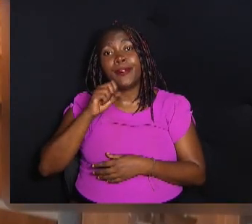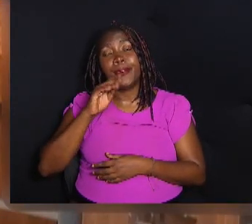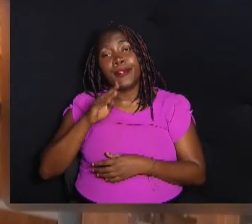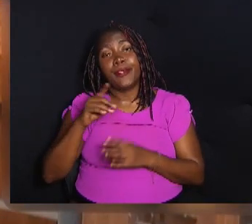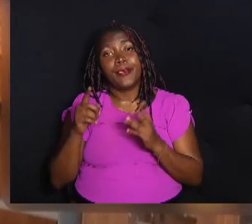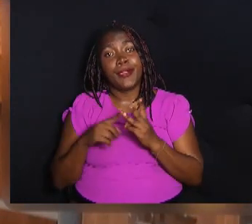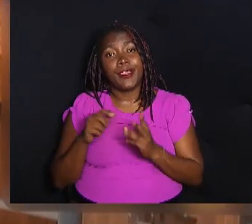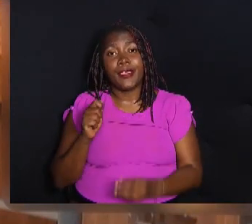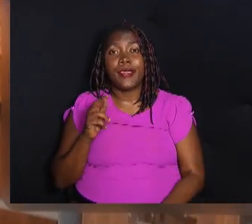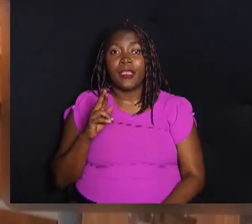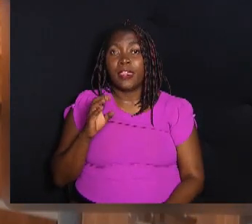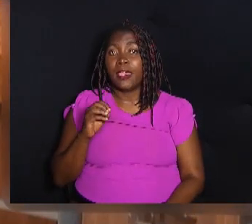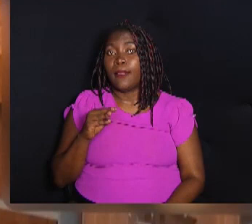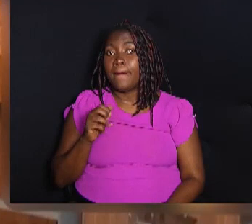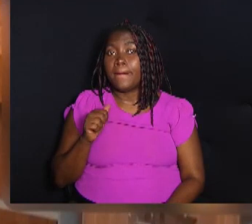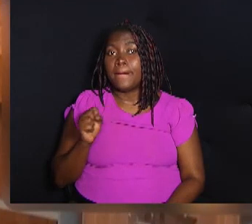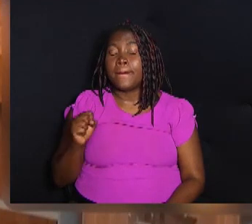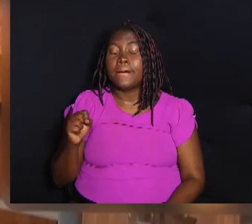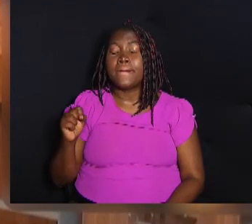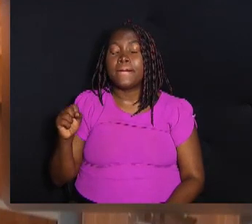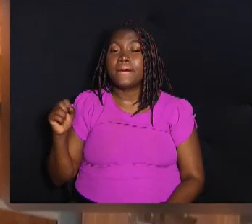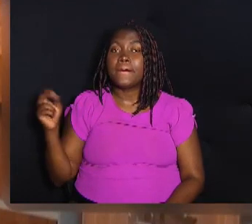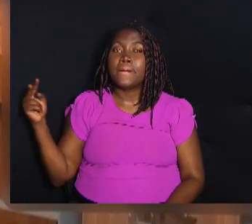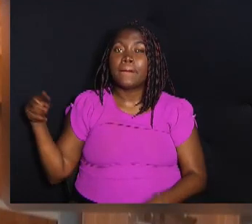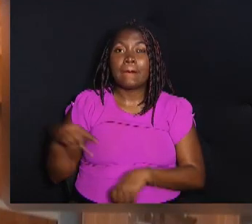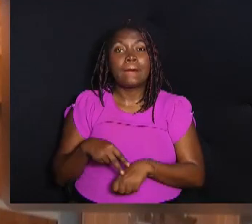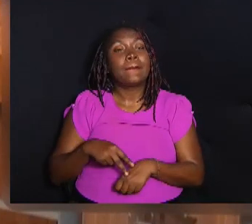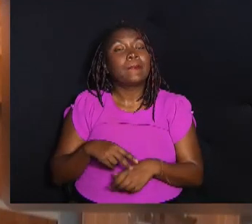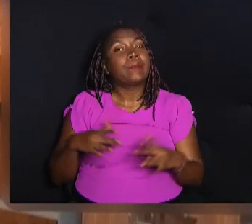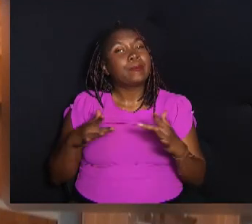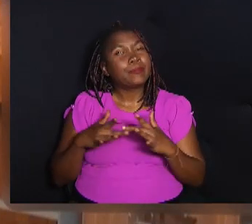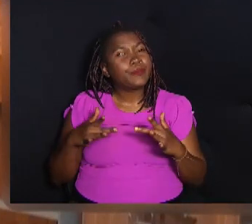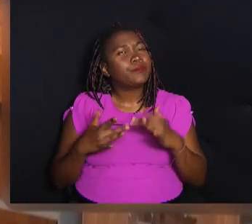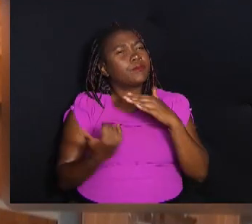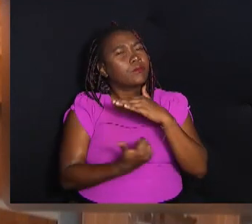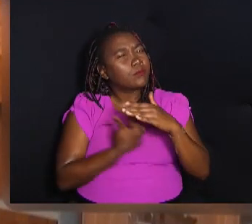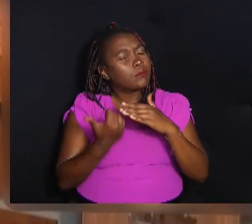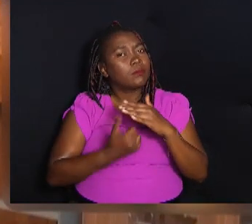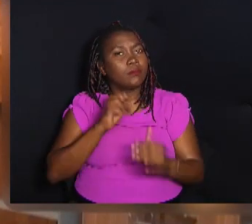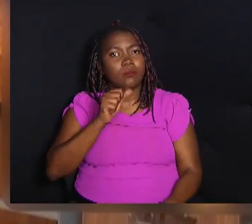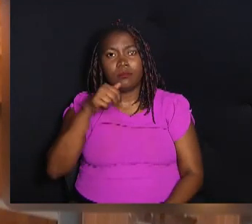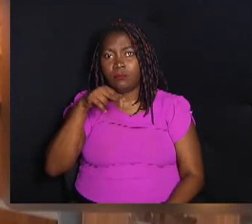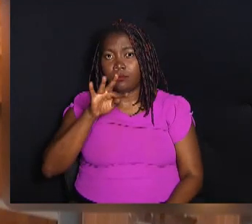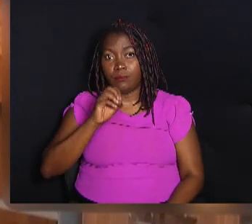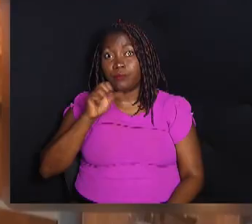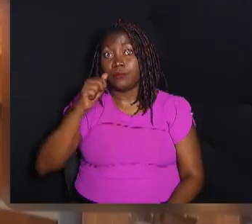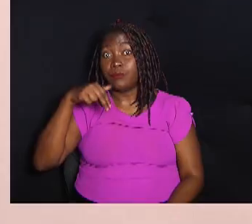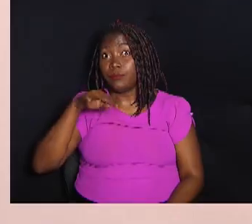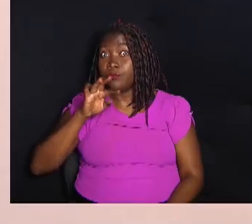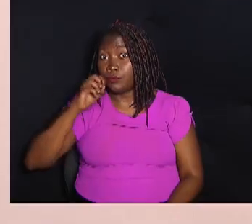agromass para tratar daquela daquele empreendimento dos Monções Santo Antônio que a a desde